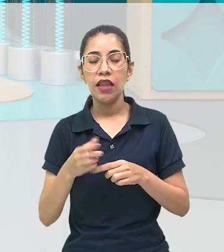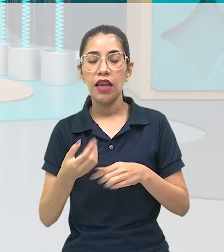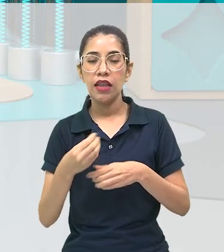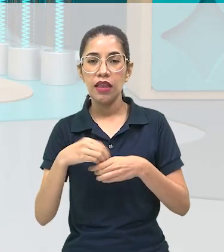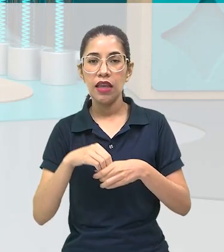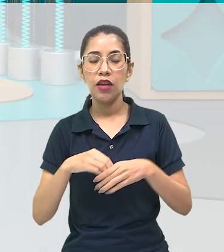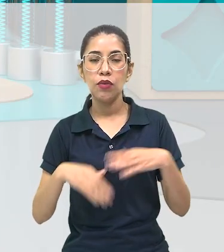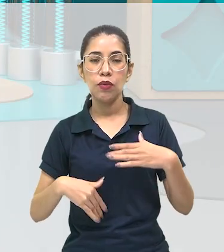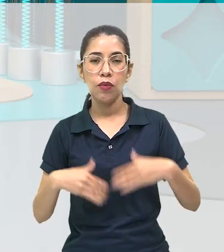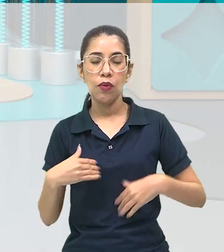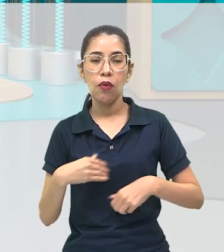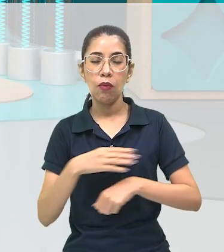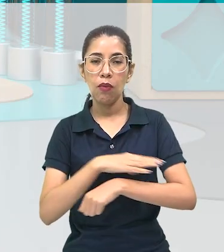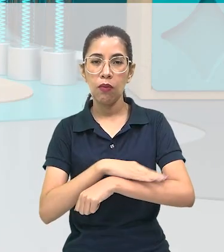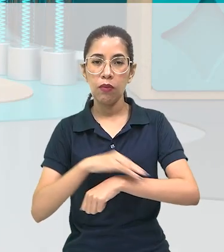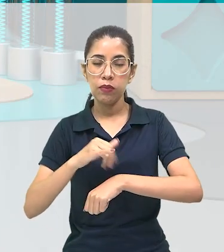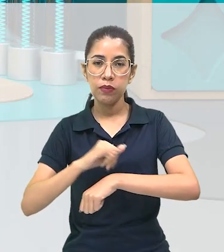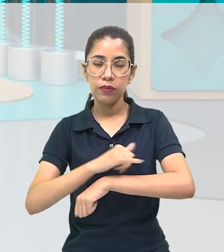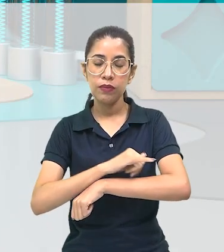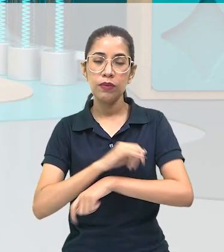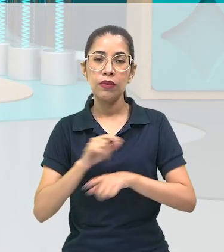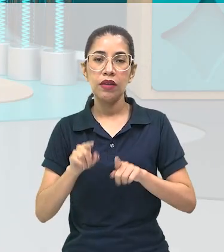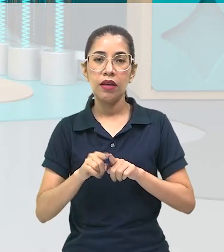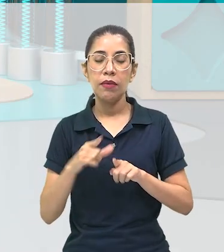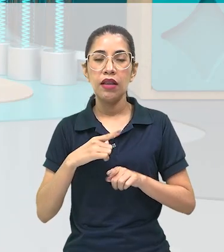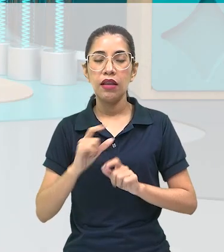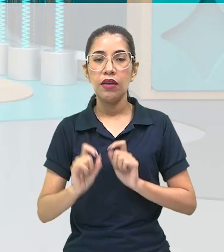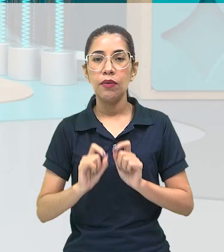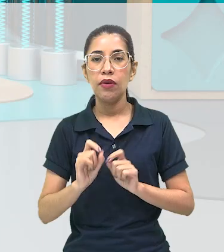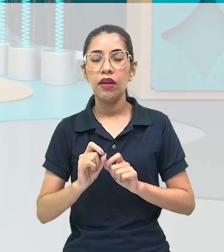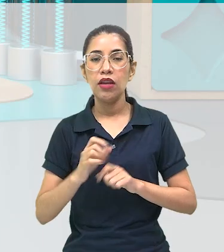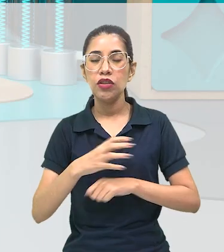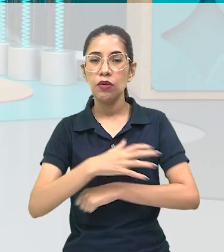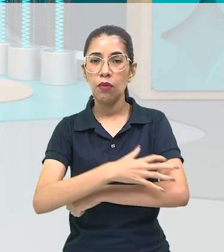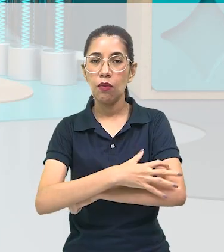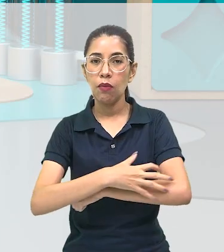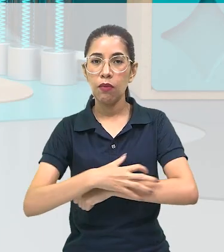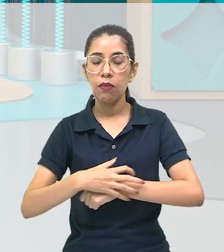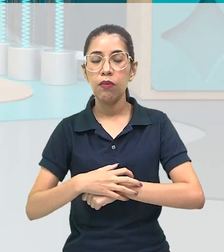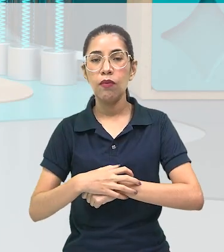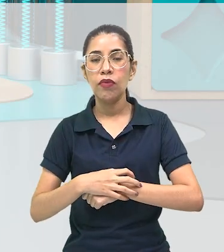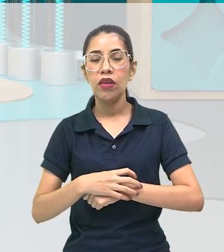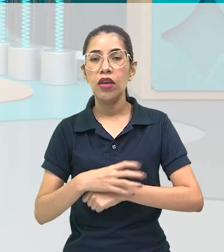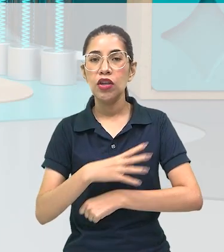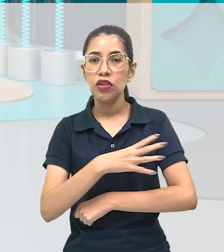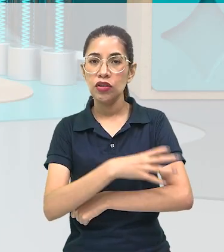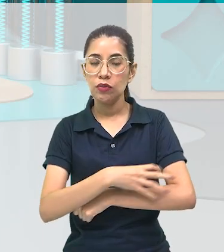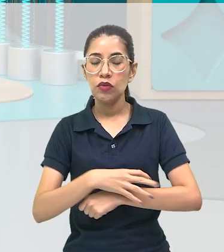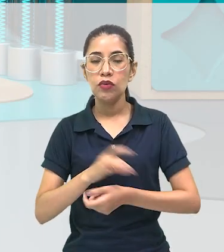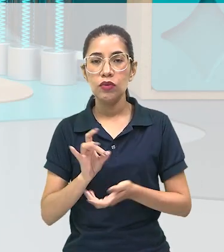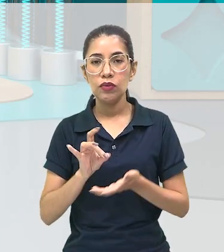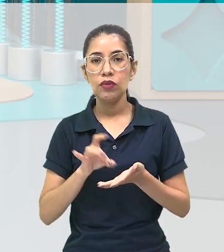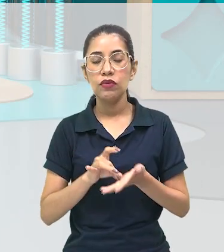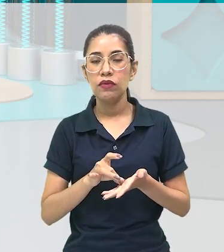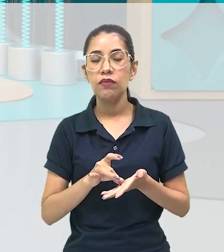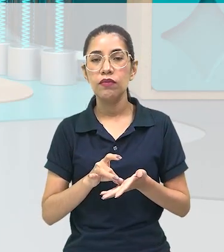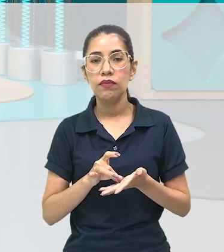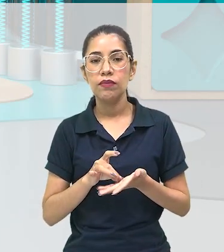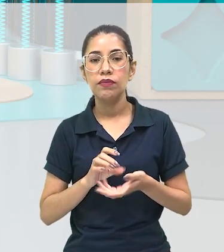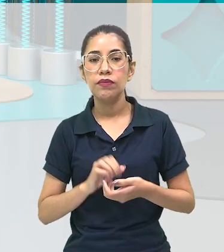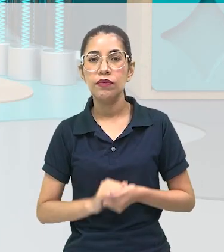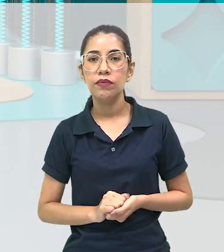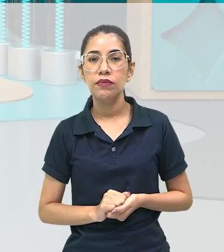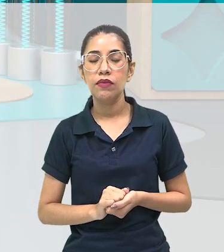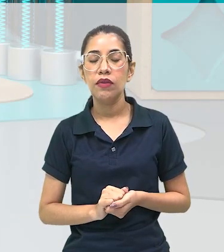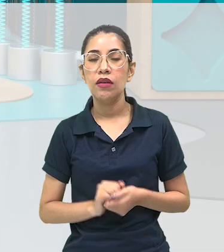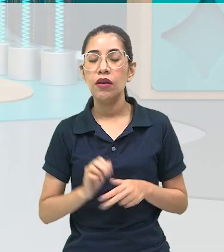camada toda aqui de gordura, existe também uma camada muito grande de massa magra, de músculos,